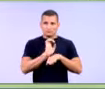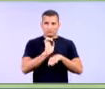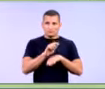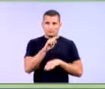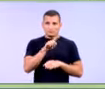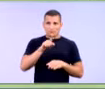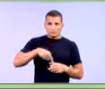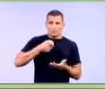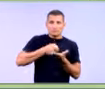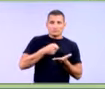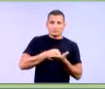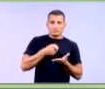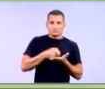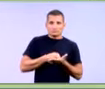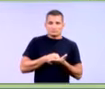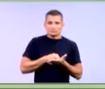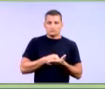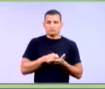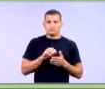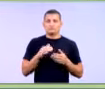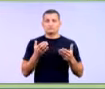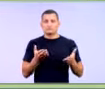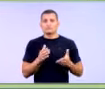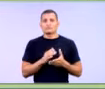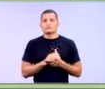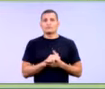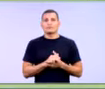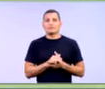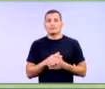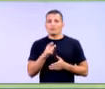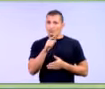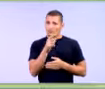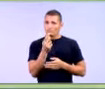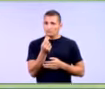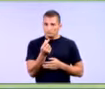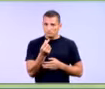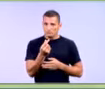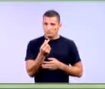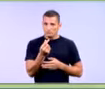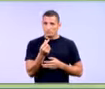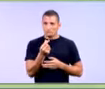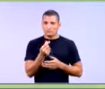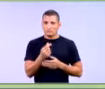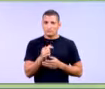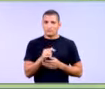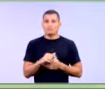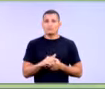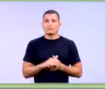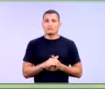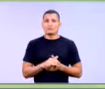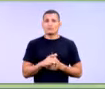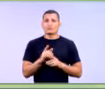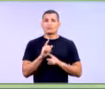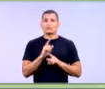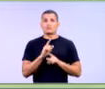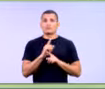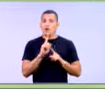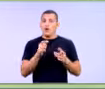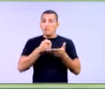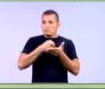é obrigatório, então essa remuneração ela não é obrigatória